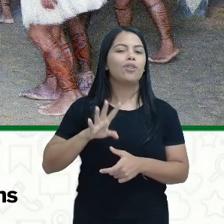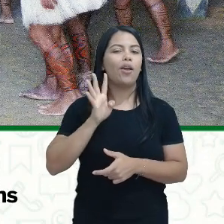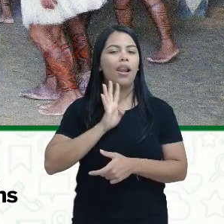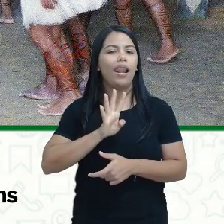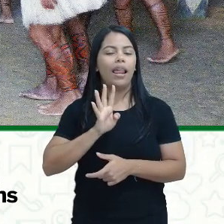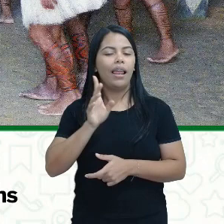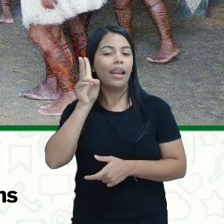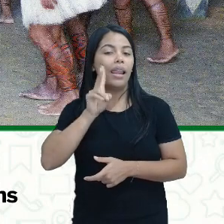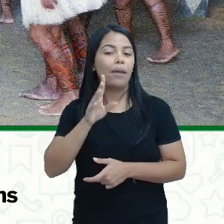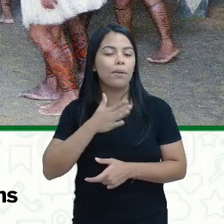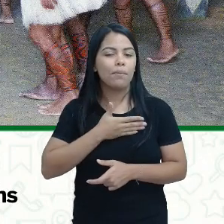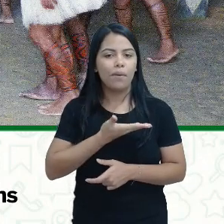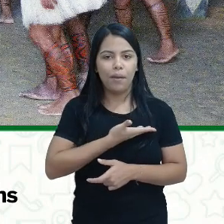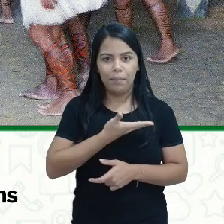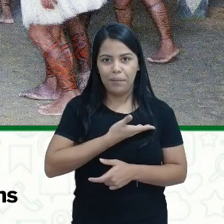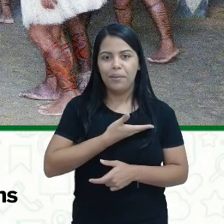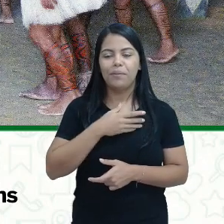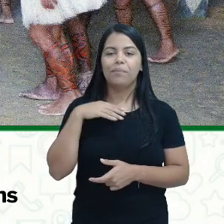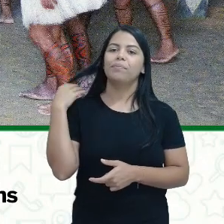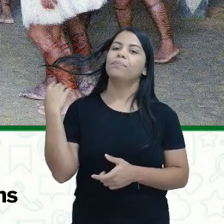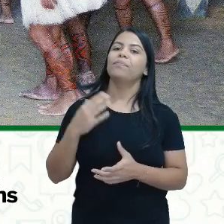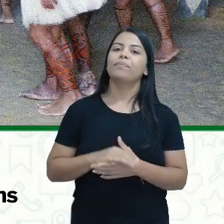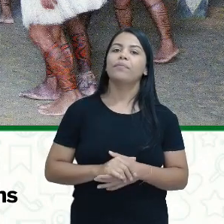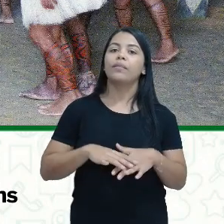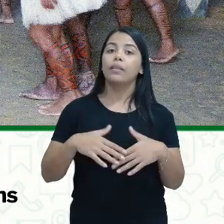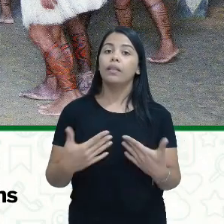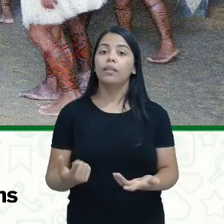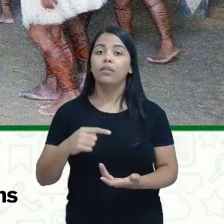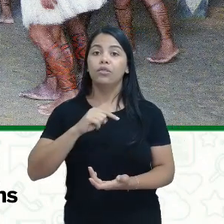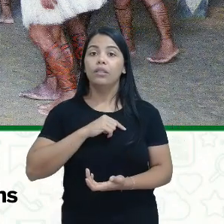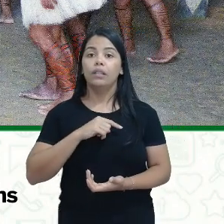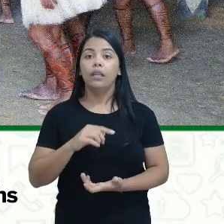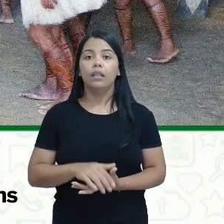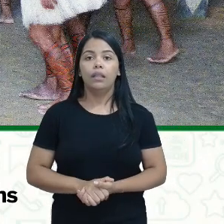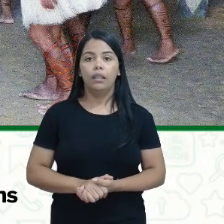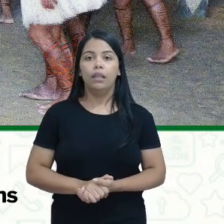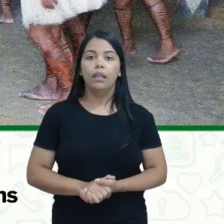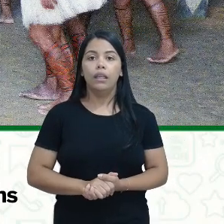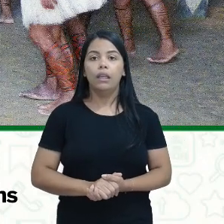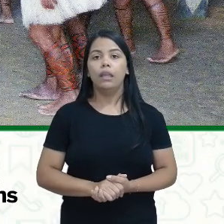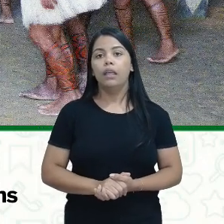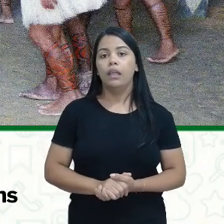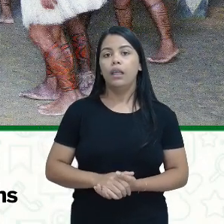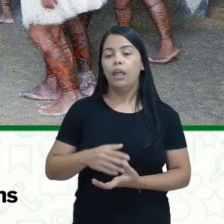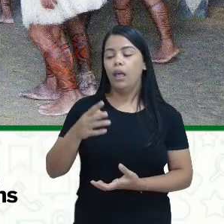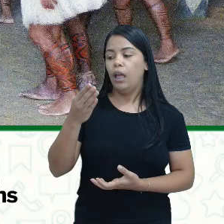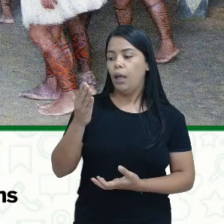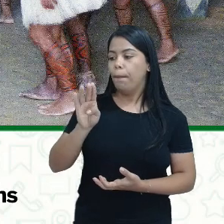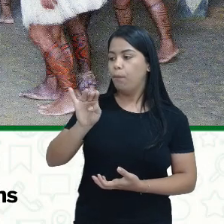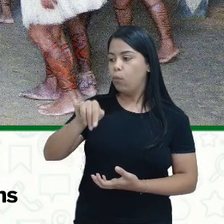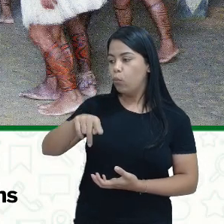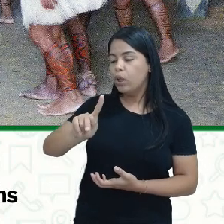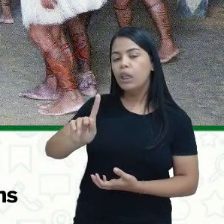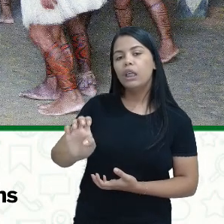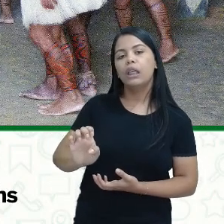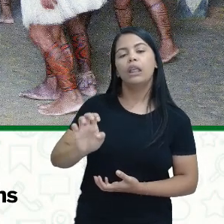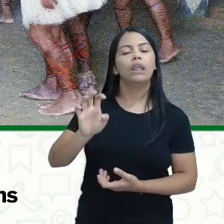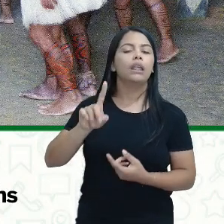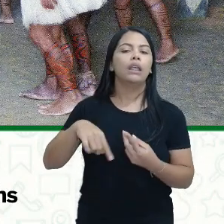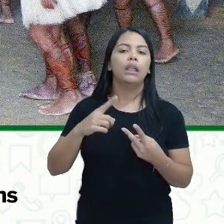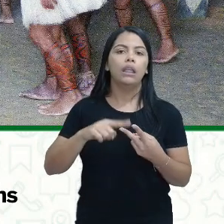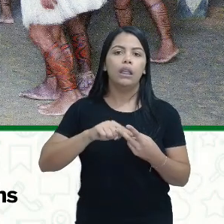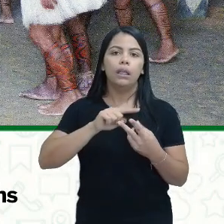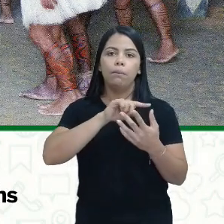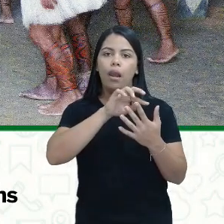de Carnuíbeira da Penha. Nós temos aqui o Quipanauá, Buíque, Taquaritinga,